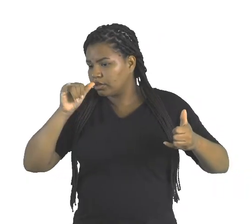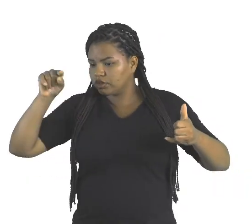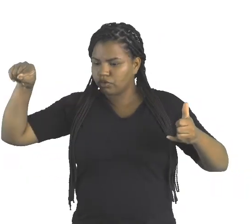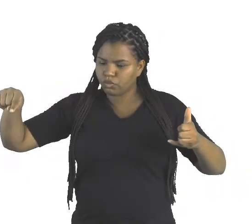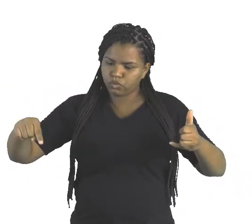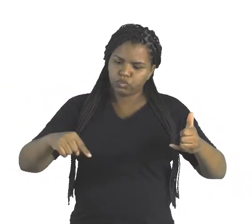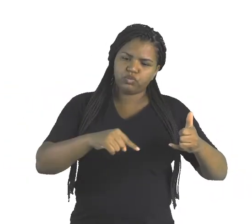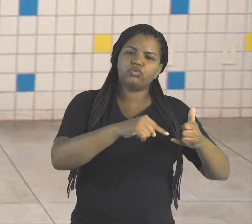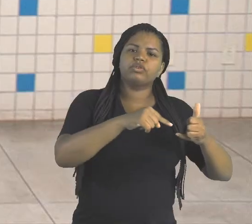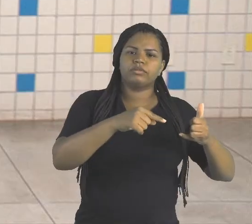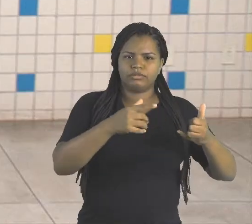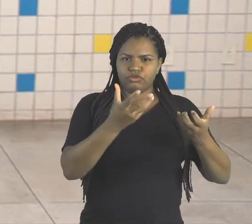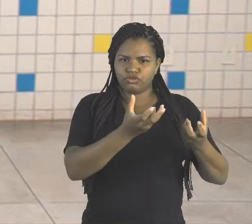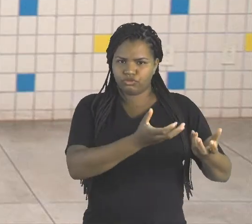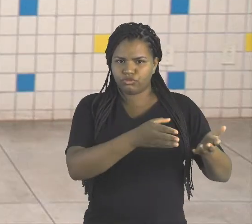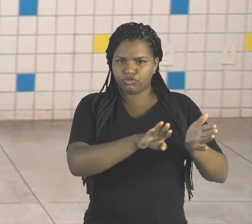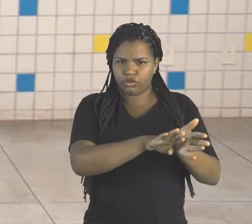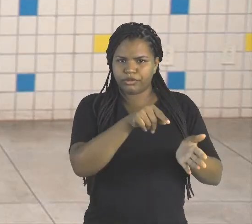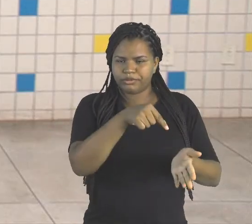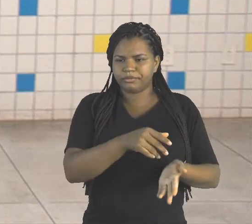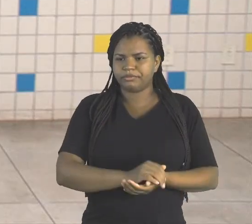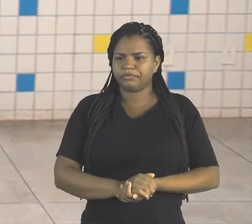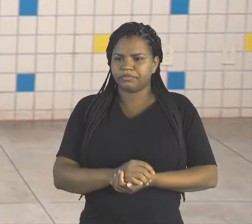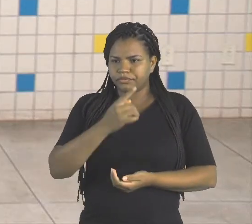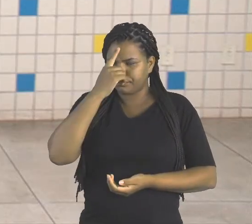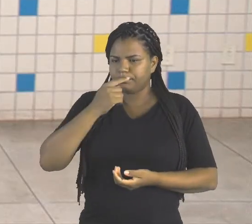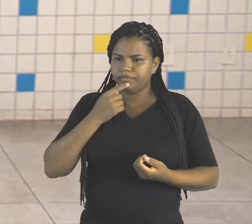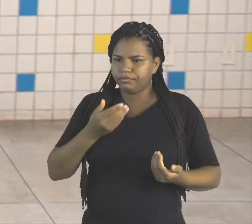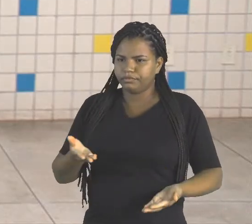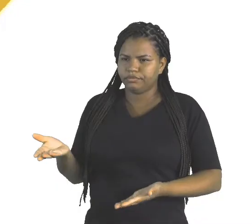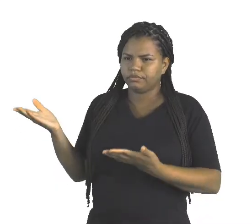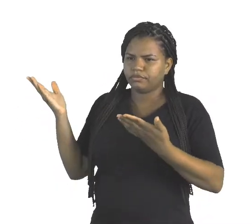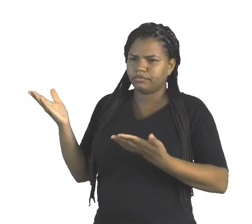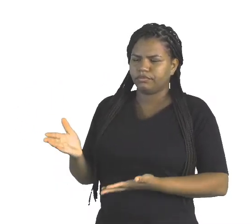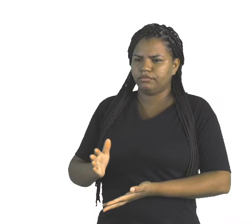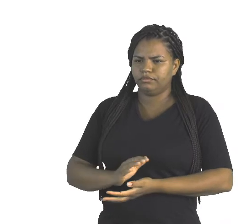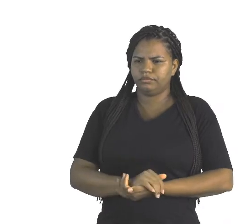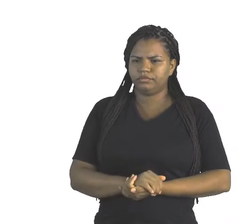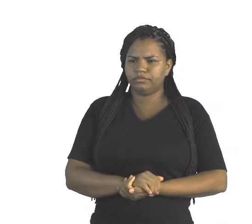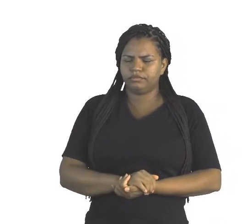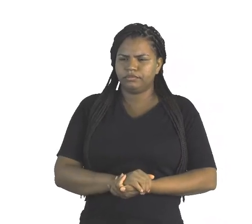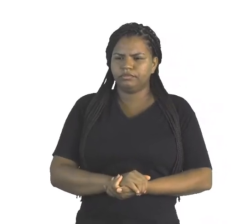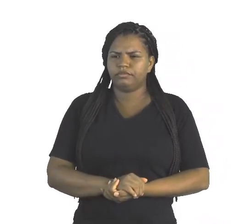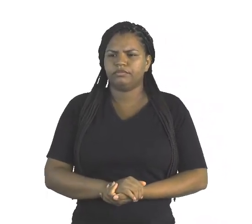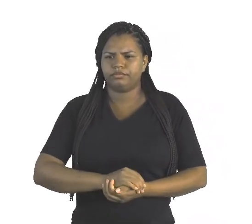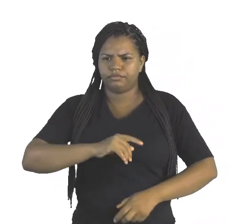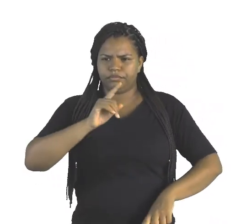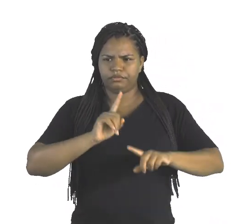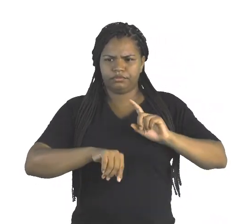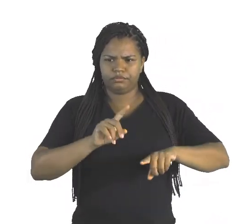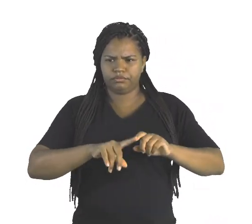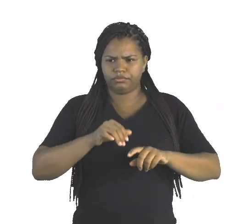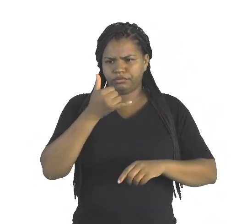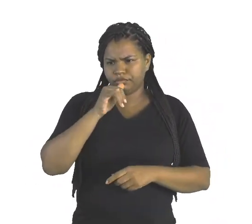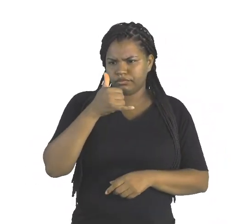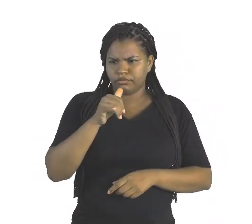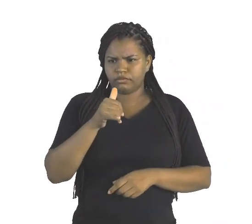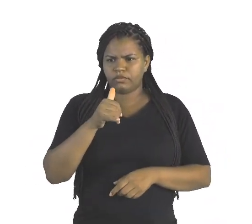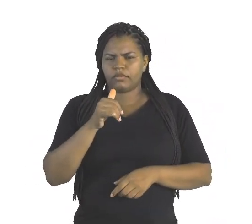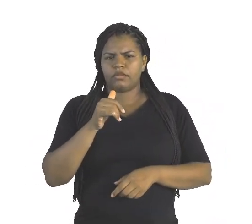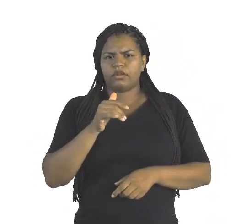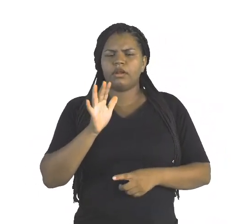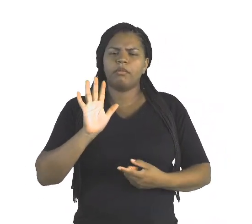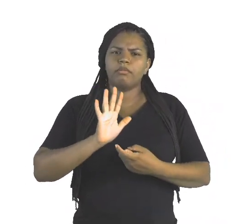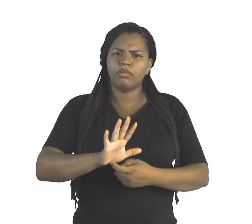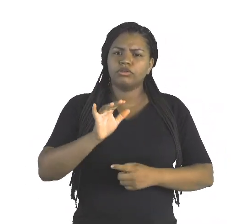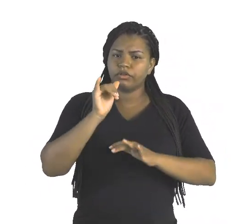conduzida, ok? Observe essa imagem aí, pessoal, que está aparecendo para vocês. Esses equipamentos elétricos, comumente, apresentam